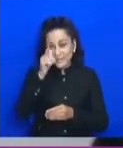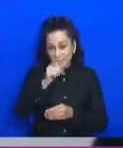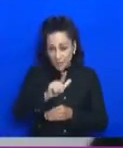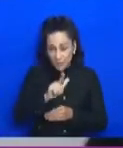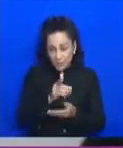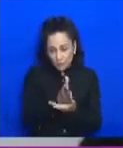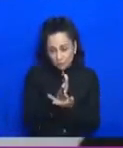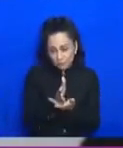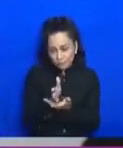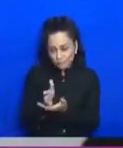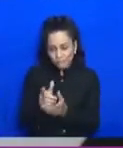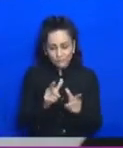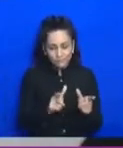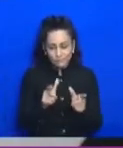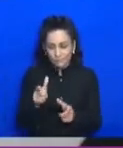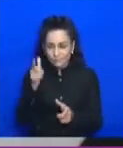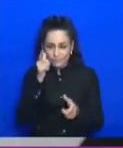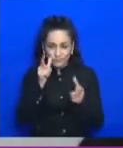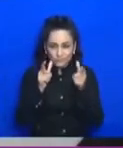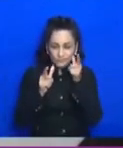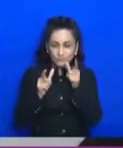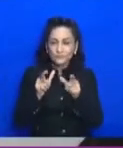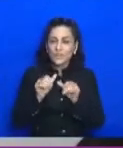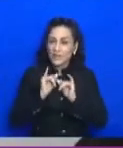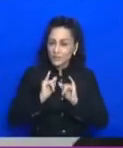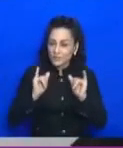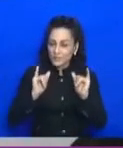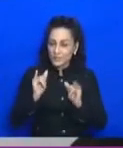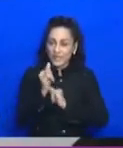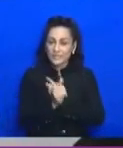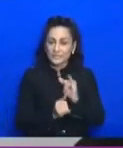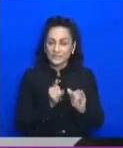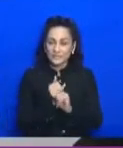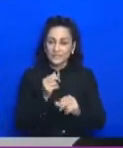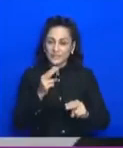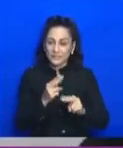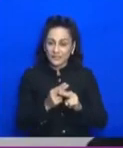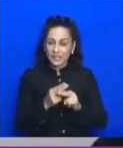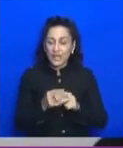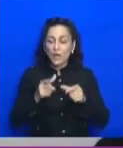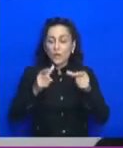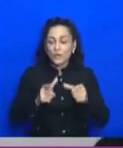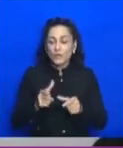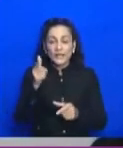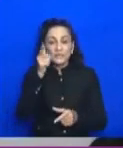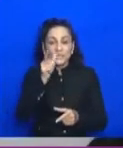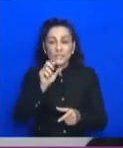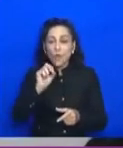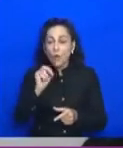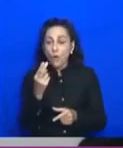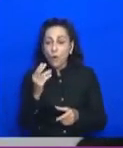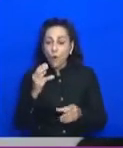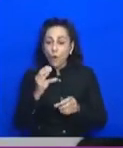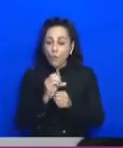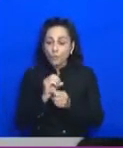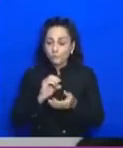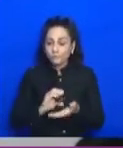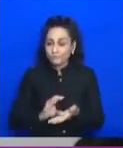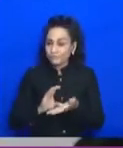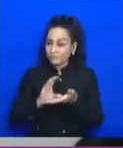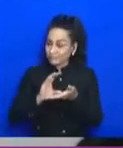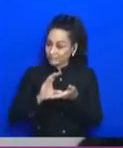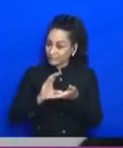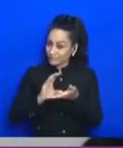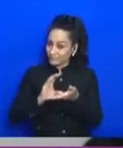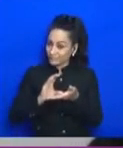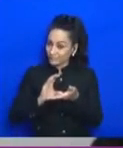após a apuração, todos os resultados serão publicados. É só acessar a página da Caixa para saber de onde são as apostas vencedoras ou se o prêmio